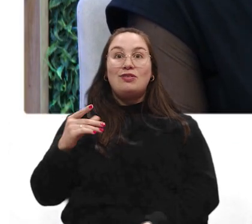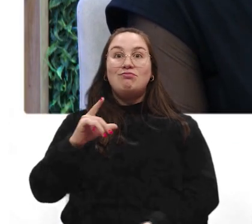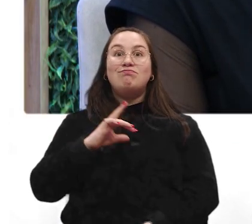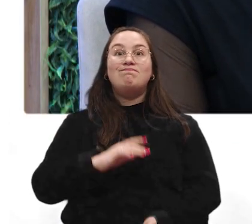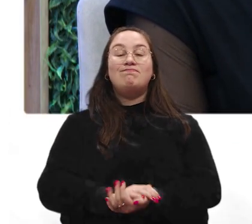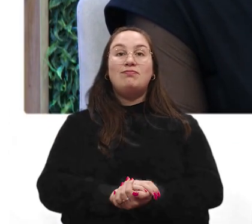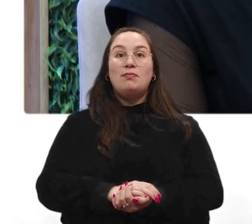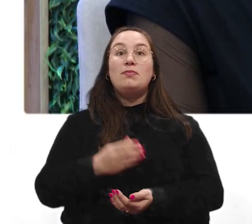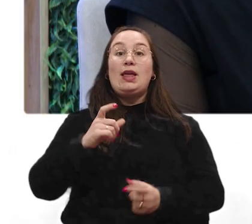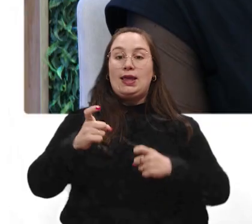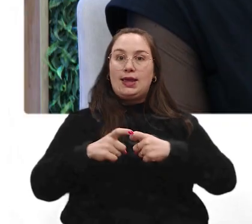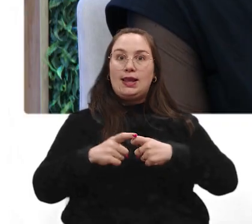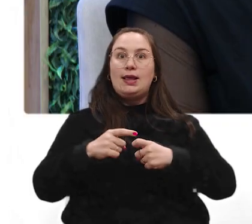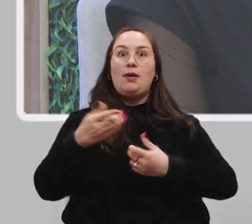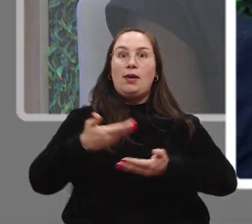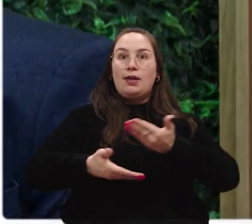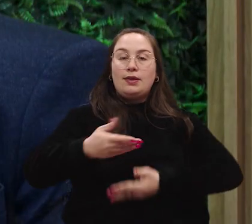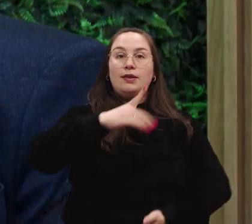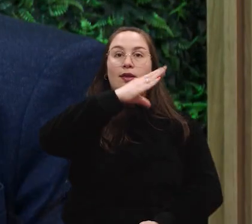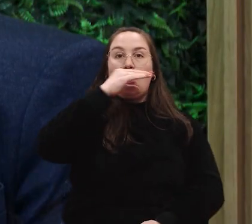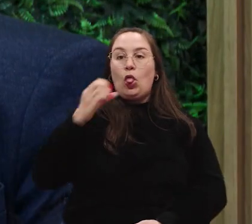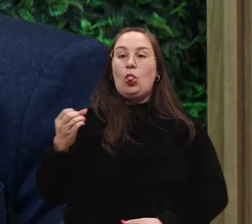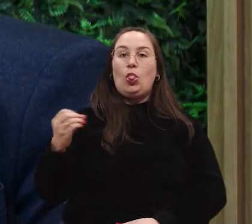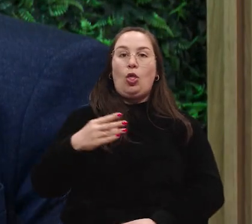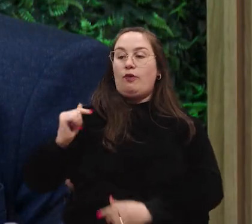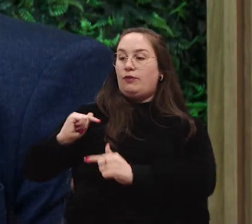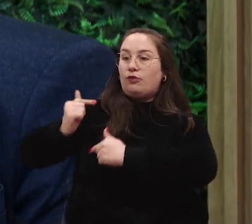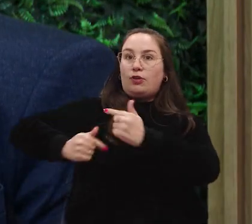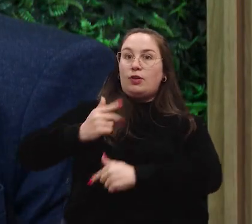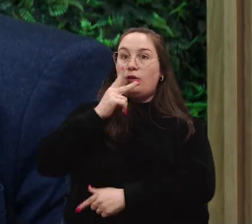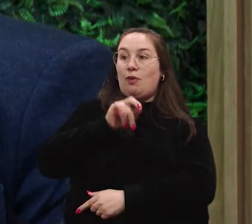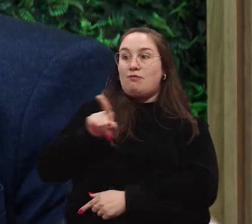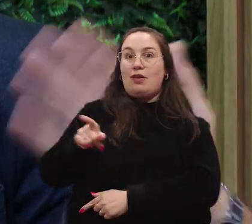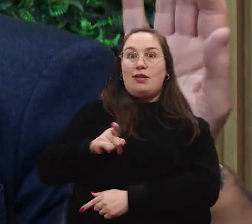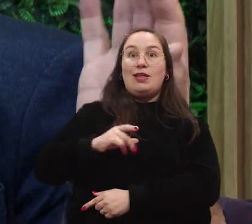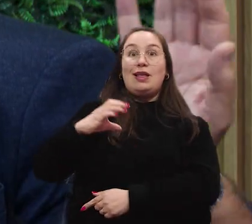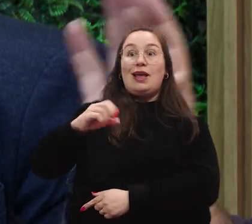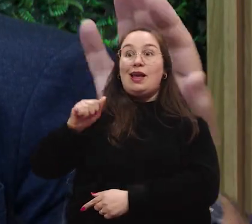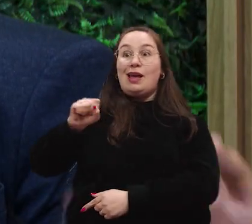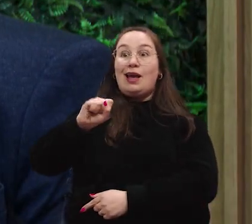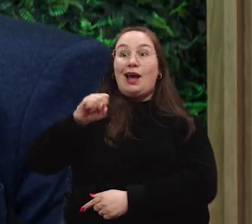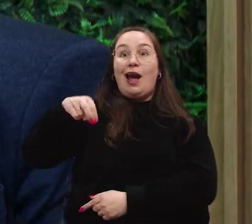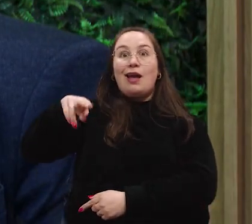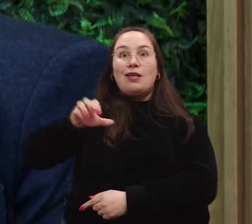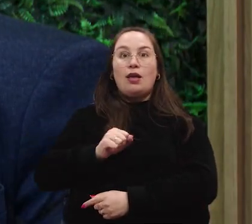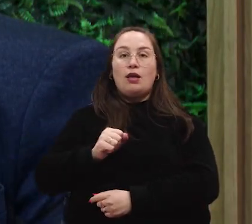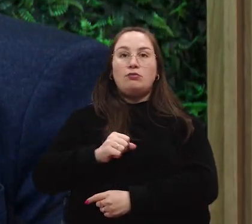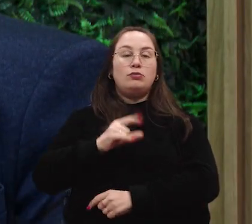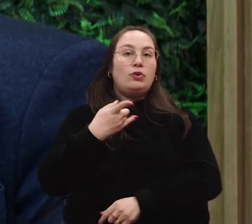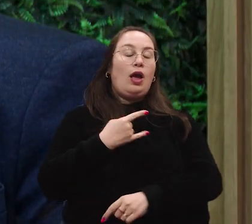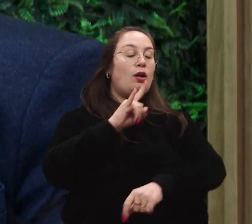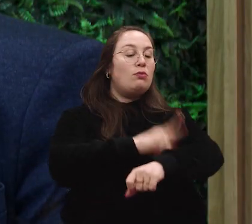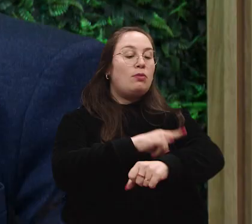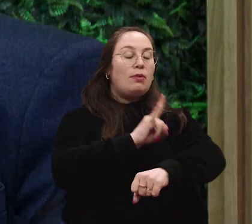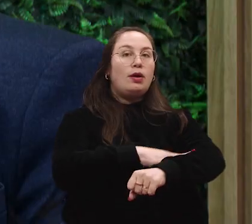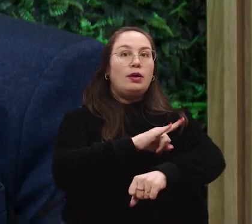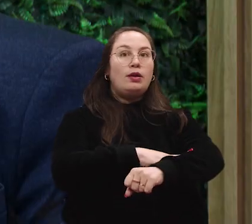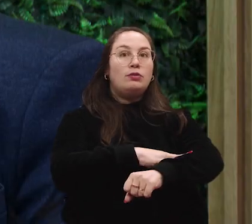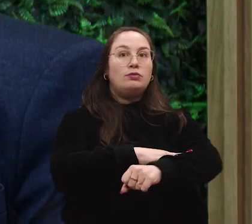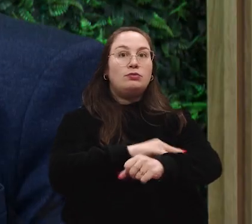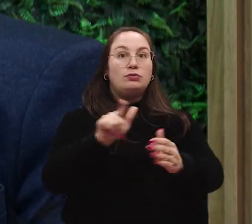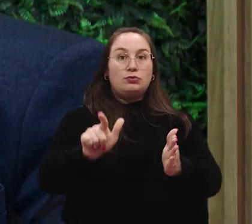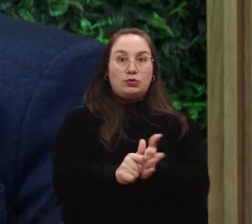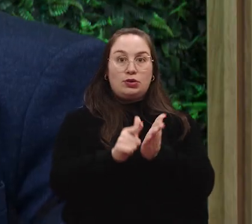clínicas para atender adolescentes e essa nova geração aí, que o Jair falou, tu tem um cassino na palma, tu tá no banheiro, tu